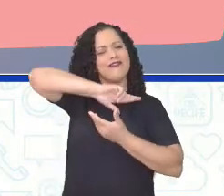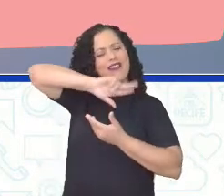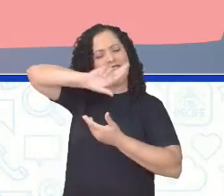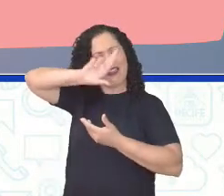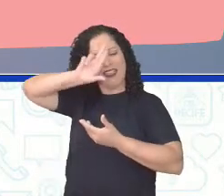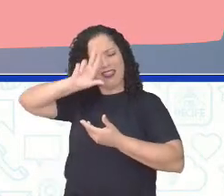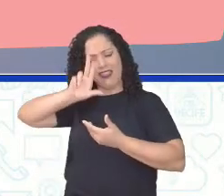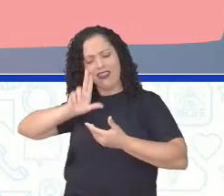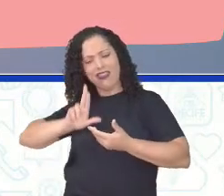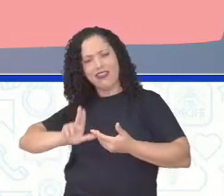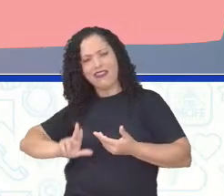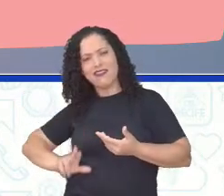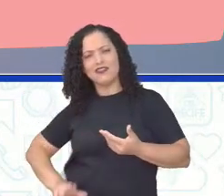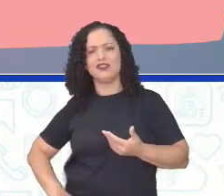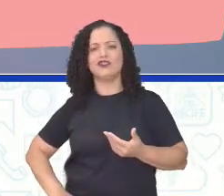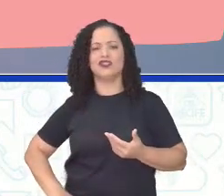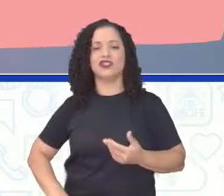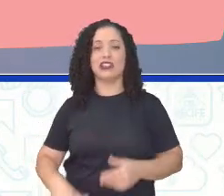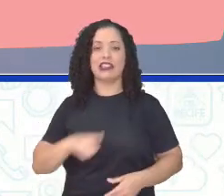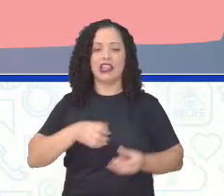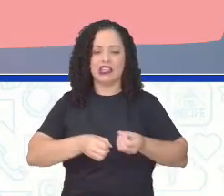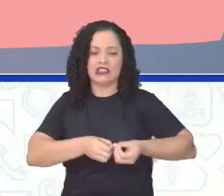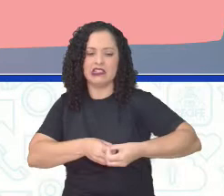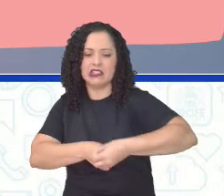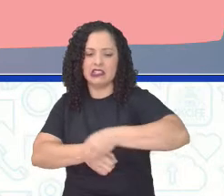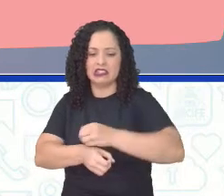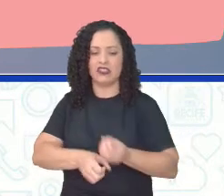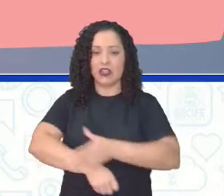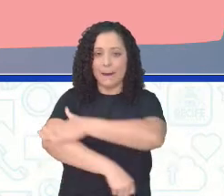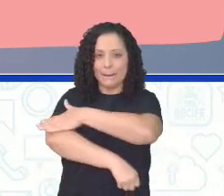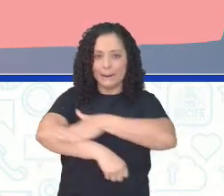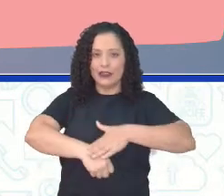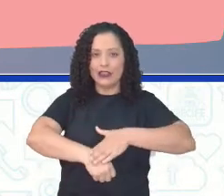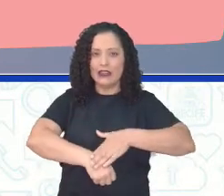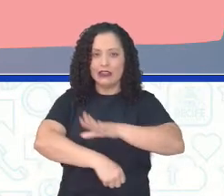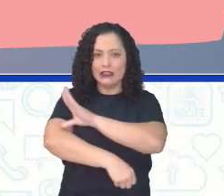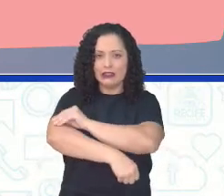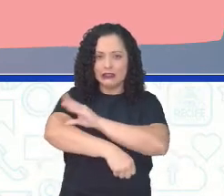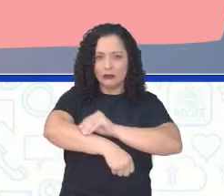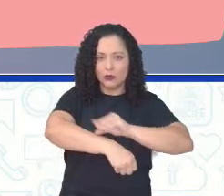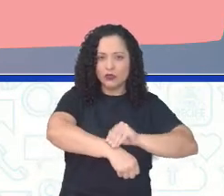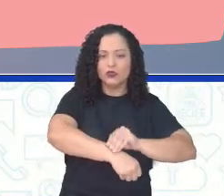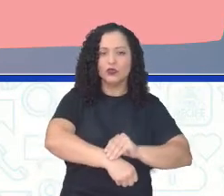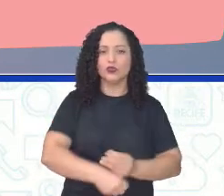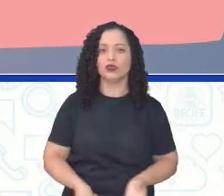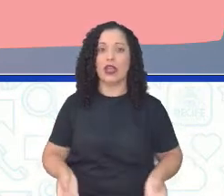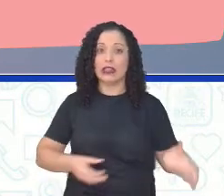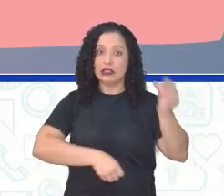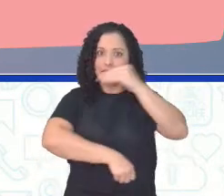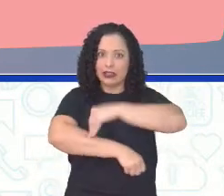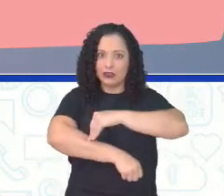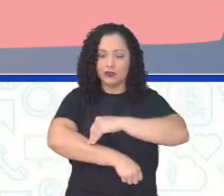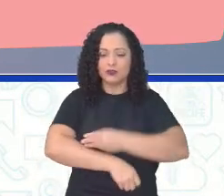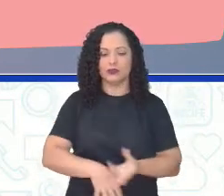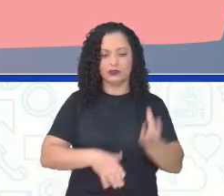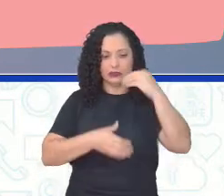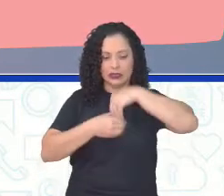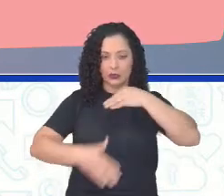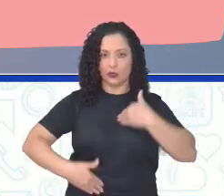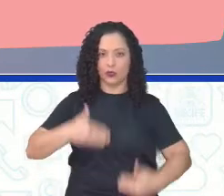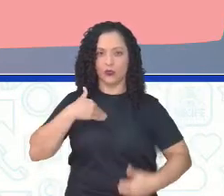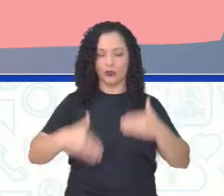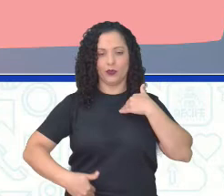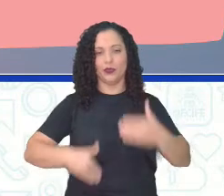de órgãos, de células, de tecidos, que juntos vão compor o nosso corpo. E eles juntos vão apresentar, não é,